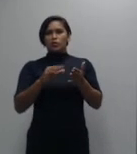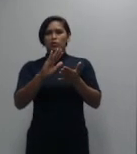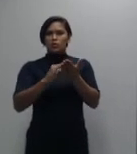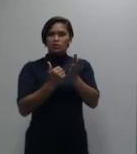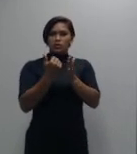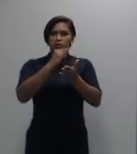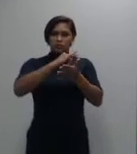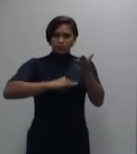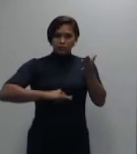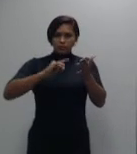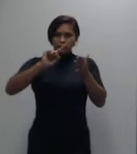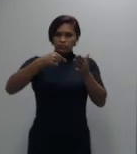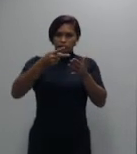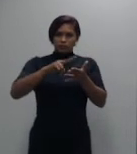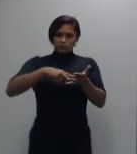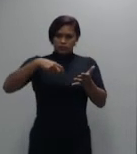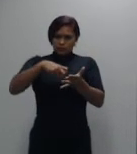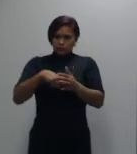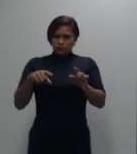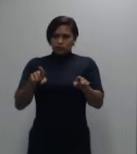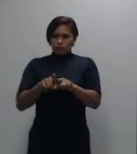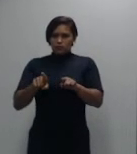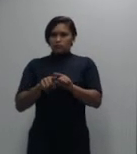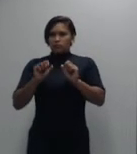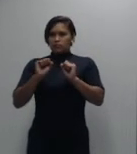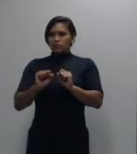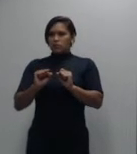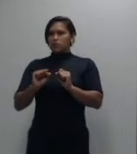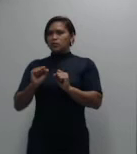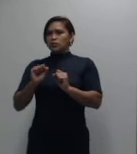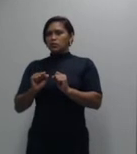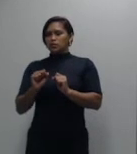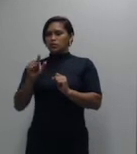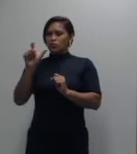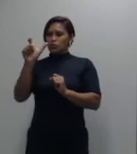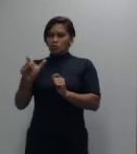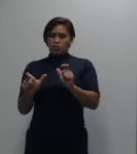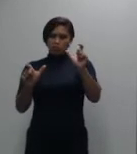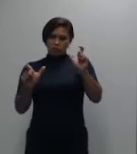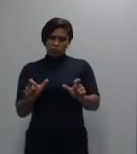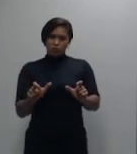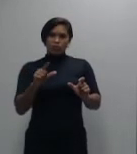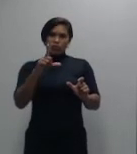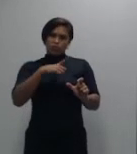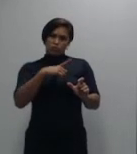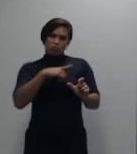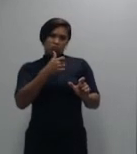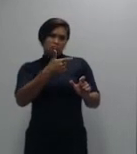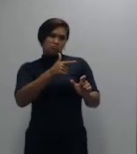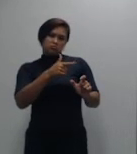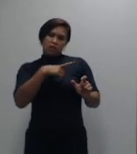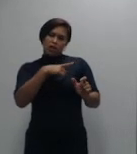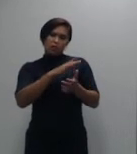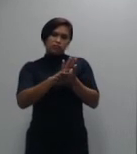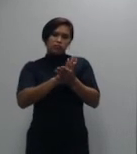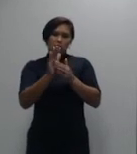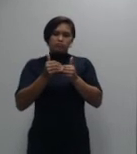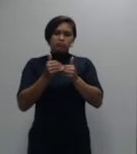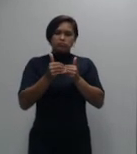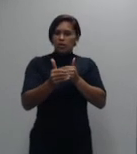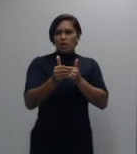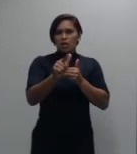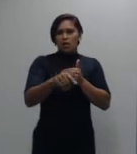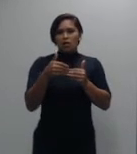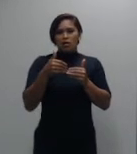de declaração após a sentença portanto seja no CPC anterior seja no centro da atual não vão prolongar ainda